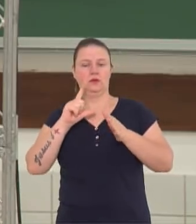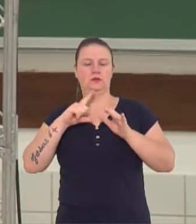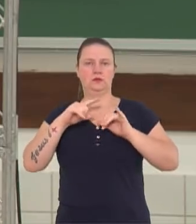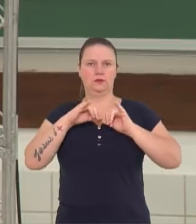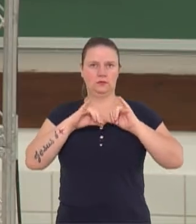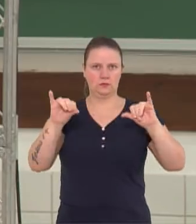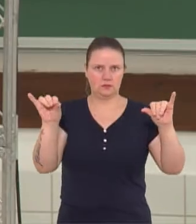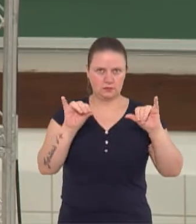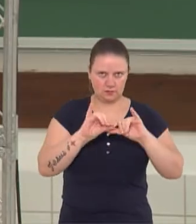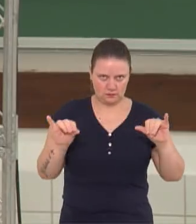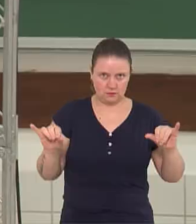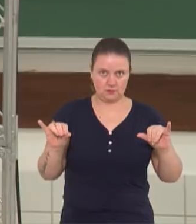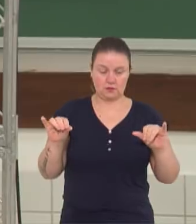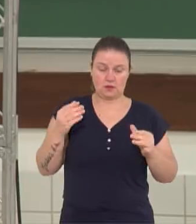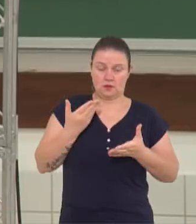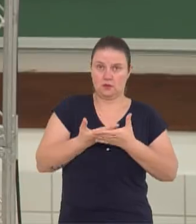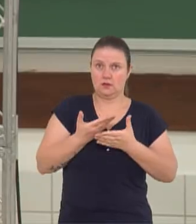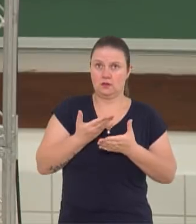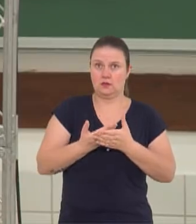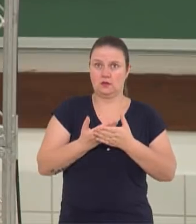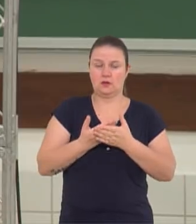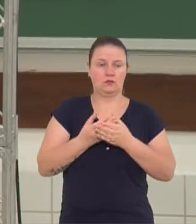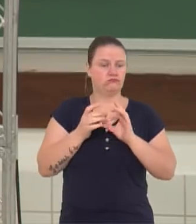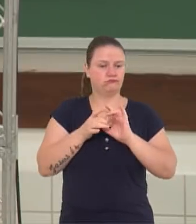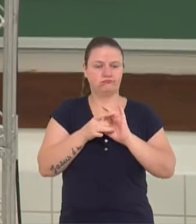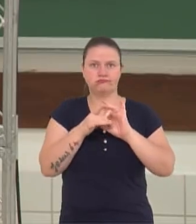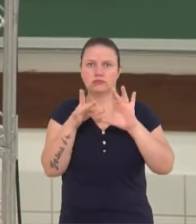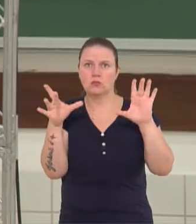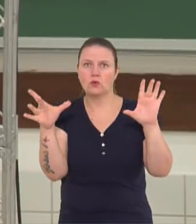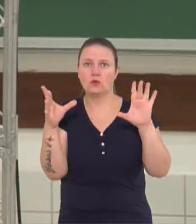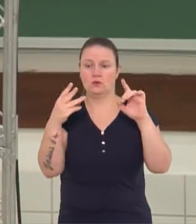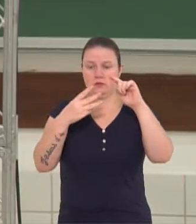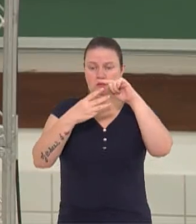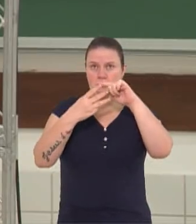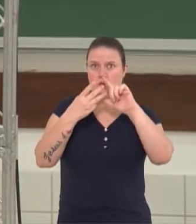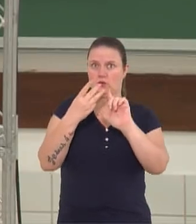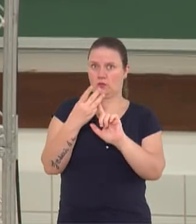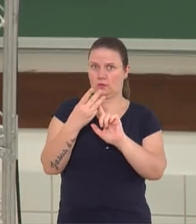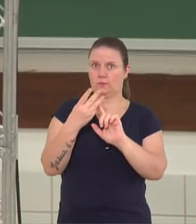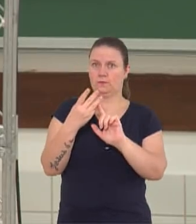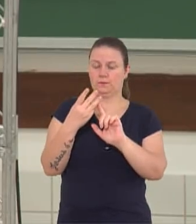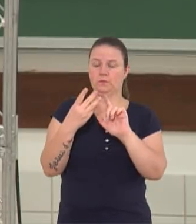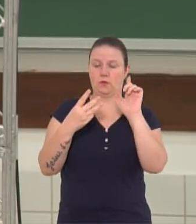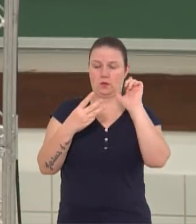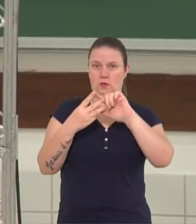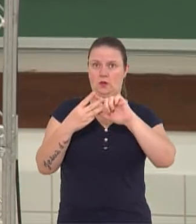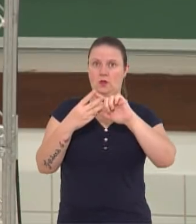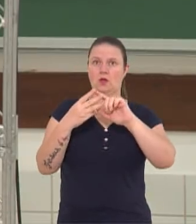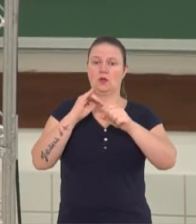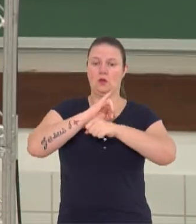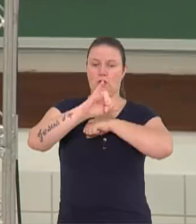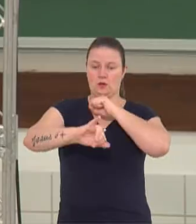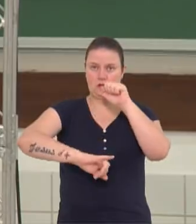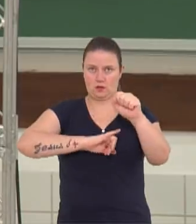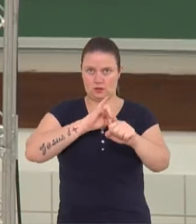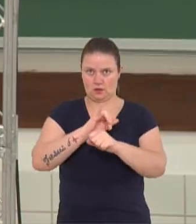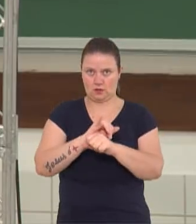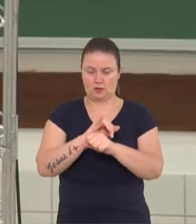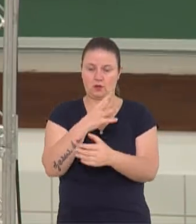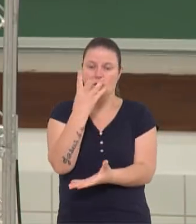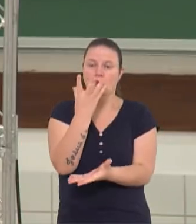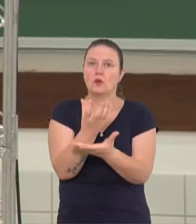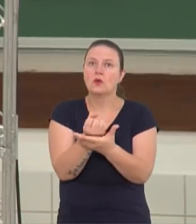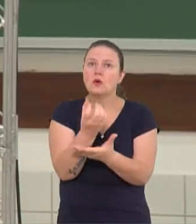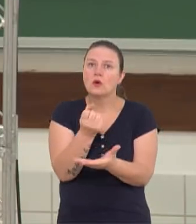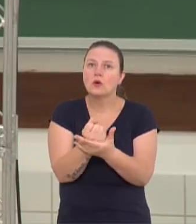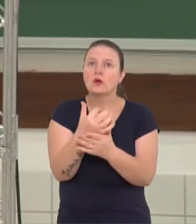recadinhos. Essas aulas estão disponíveis em 3 canais: internet, no